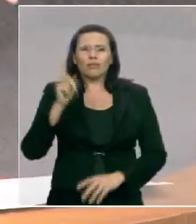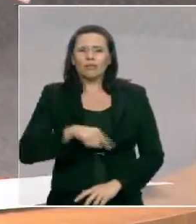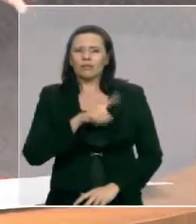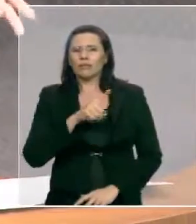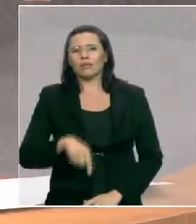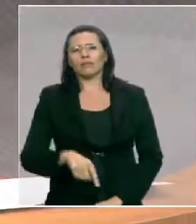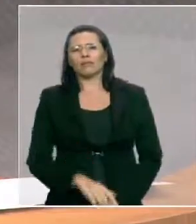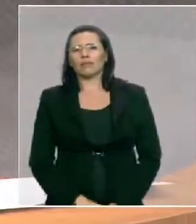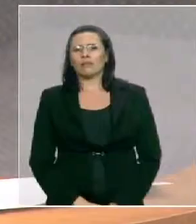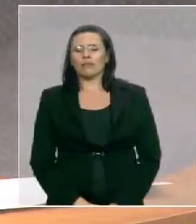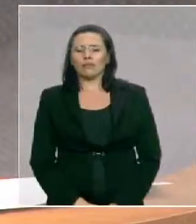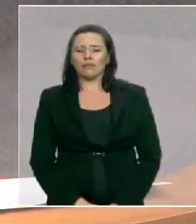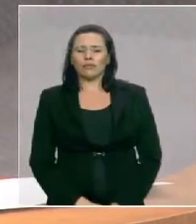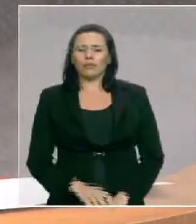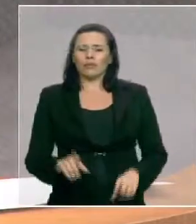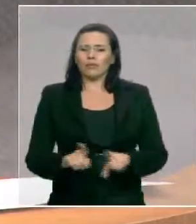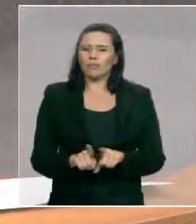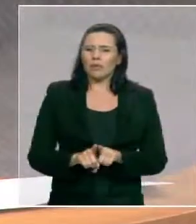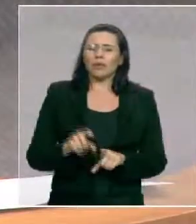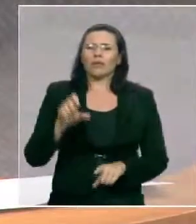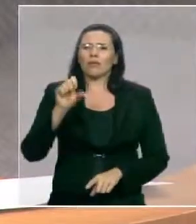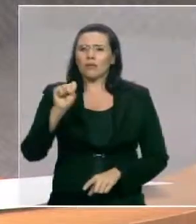de atendimento no Semesp,